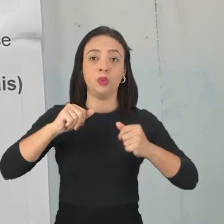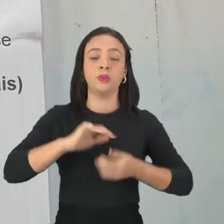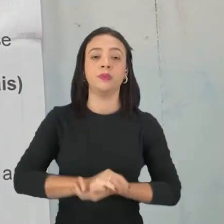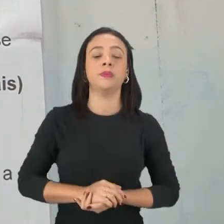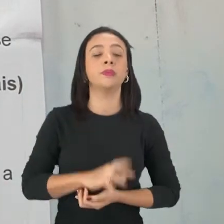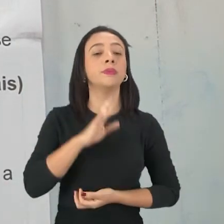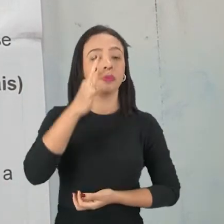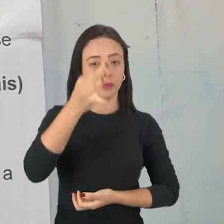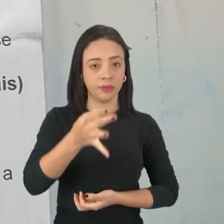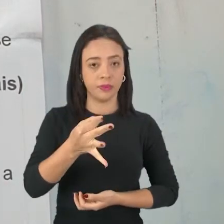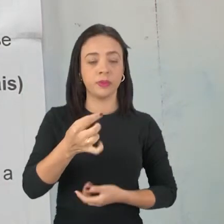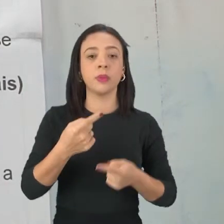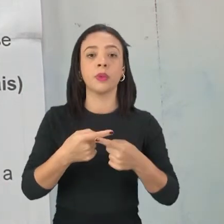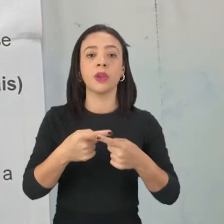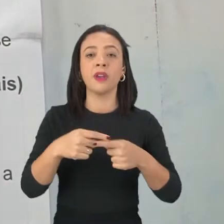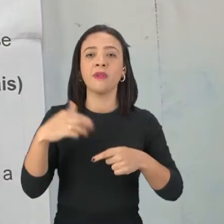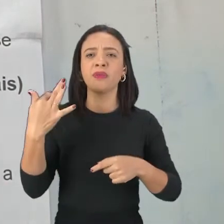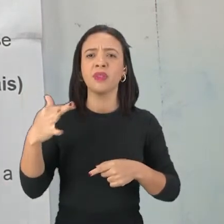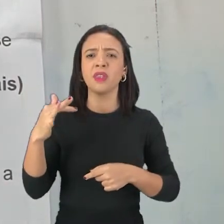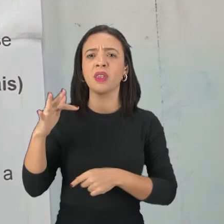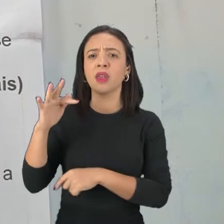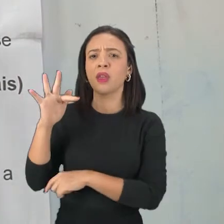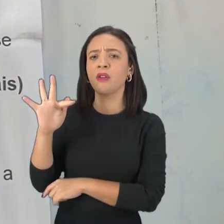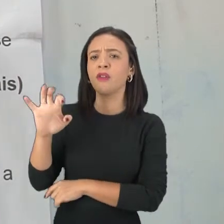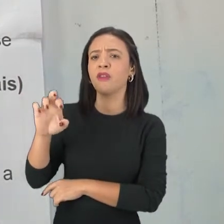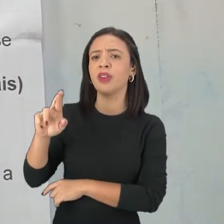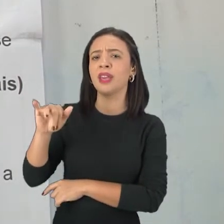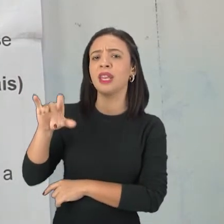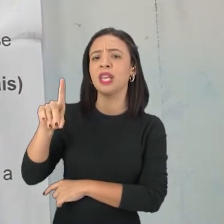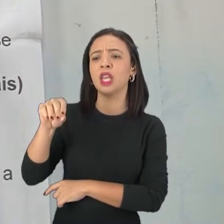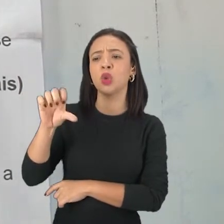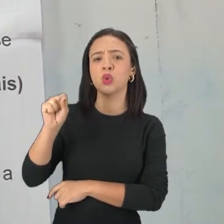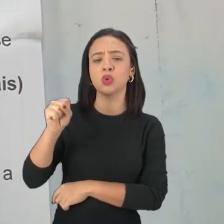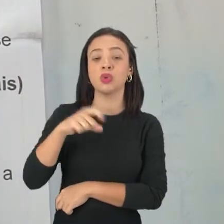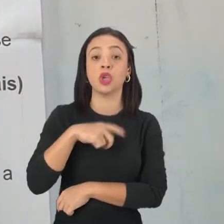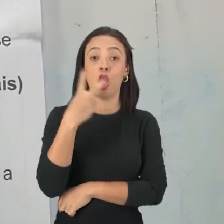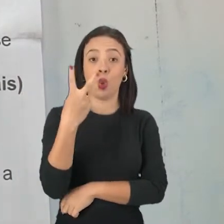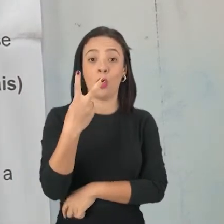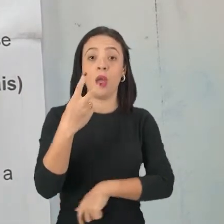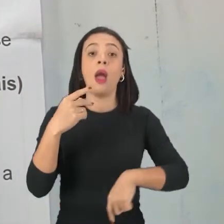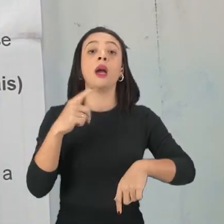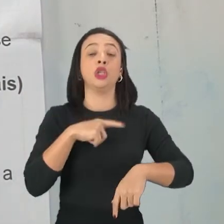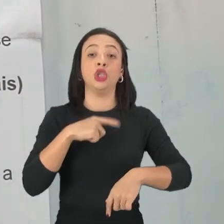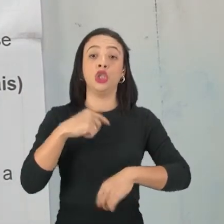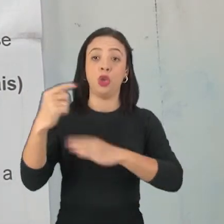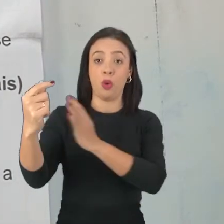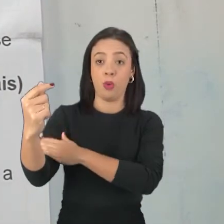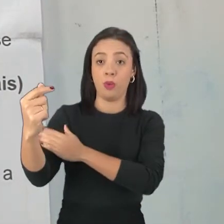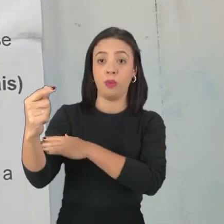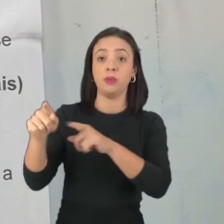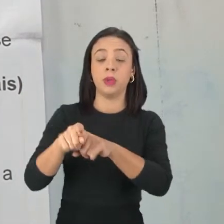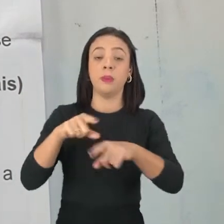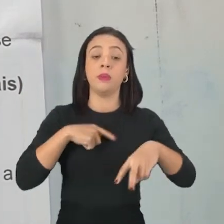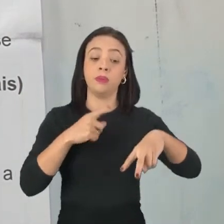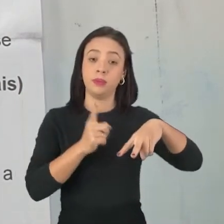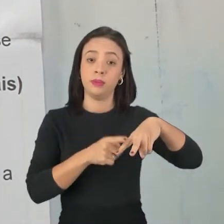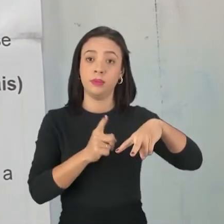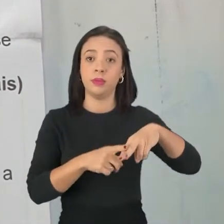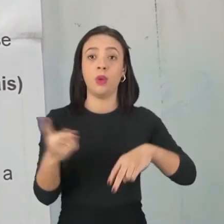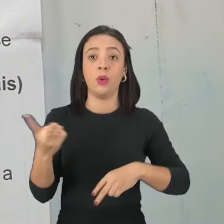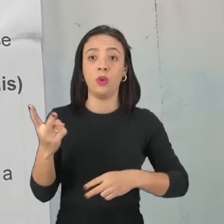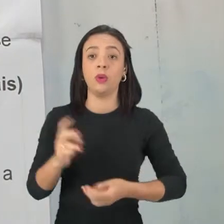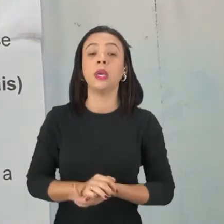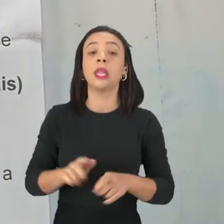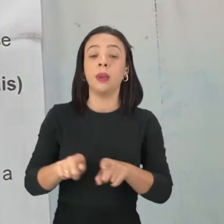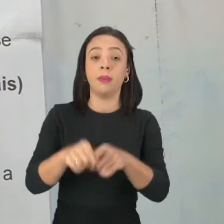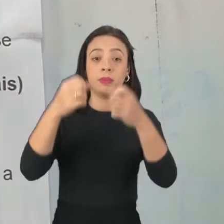correto né quando ele fala feridos o que que tava feliz a perna eo braço tá os dois ou menos dois ele estava se referindo a eles